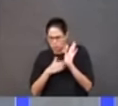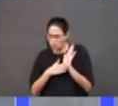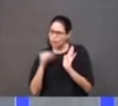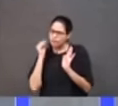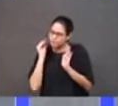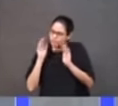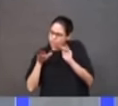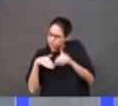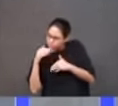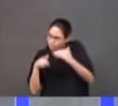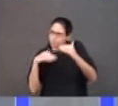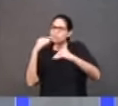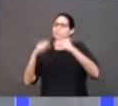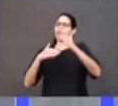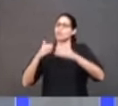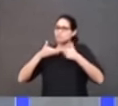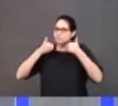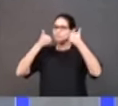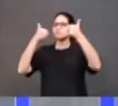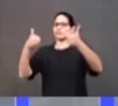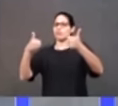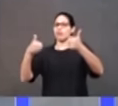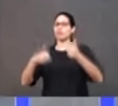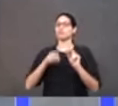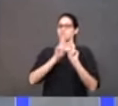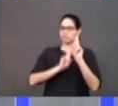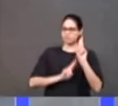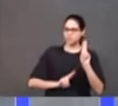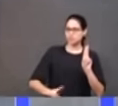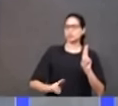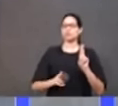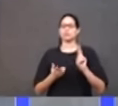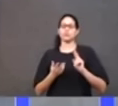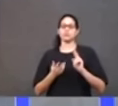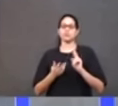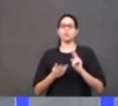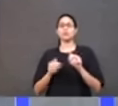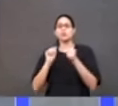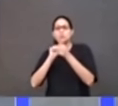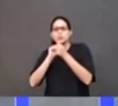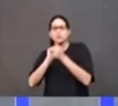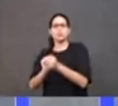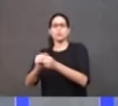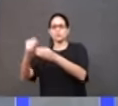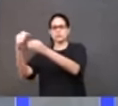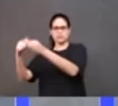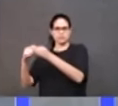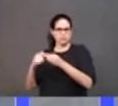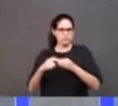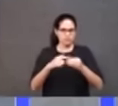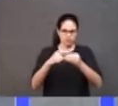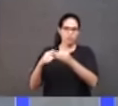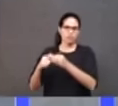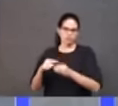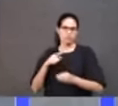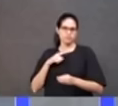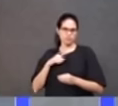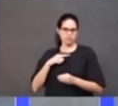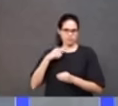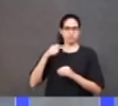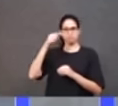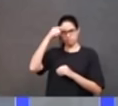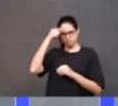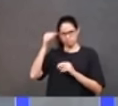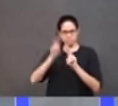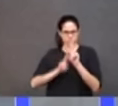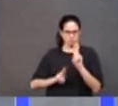desenvolvimento sustentável da universidade com os municípios que hoje nós temos os nossos campi, mas a gente entende também que